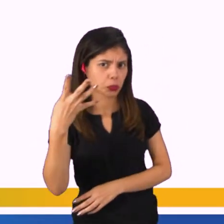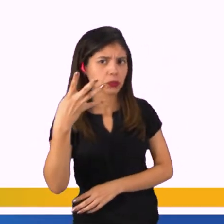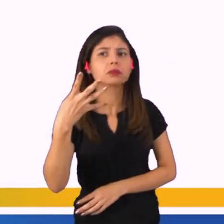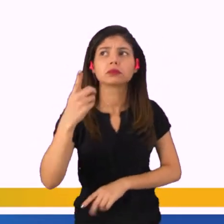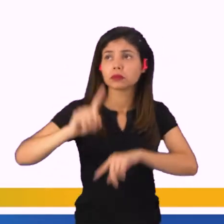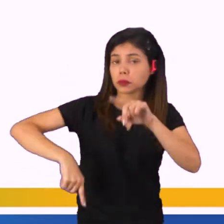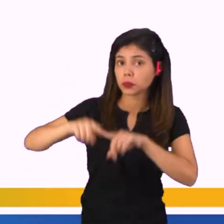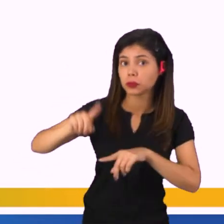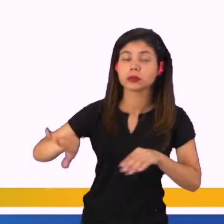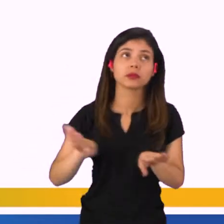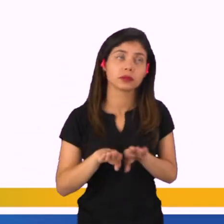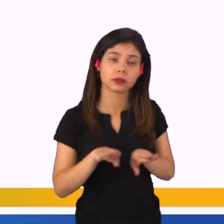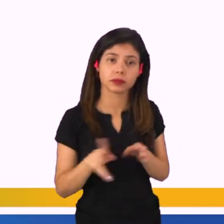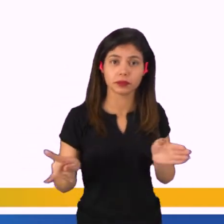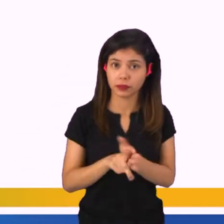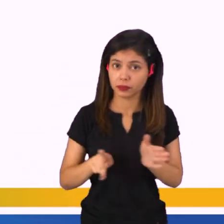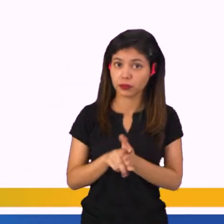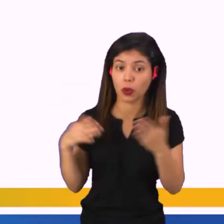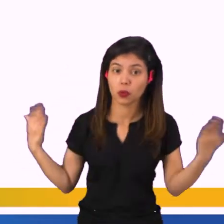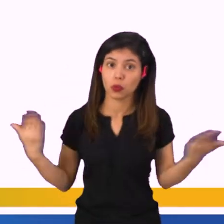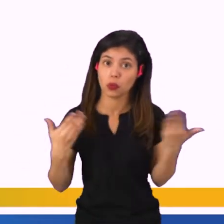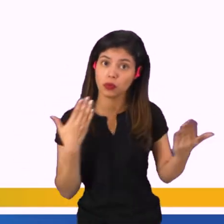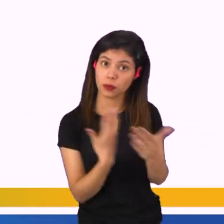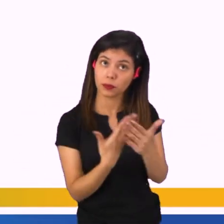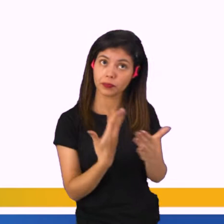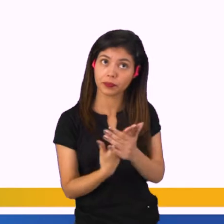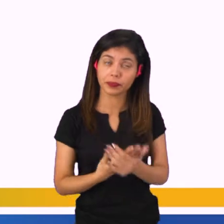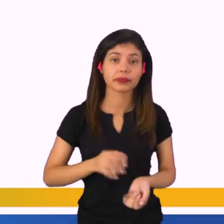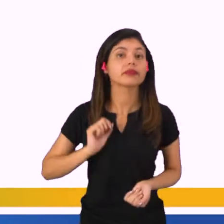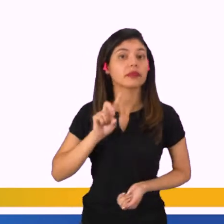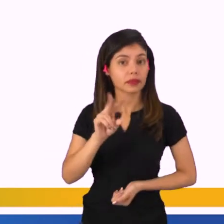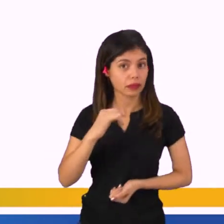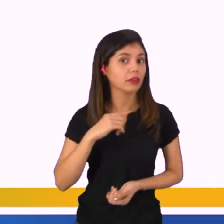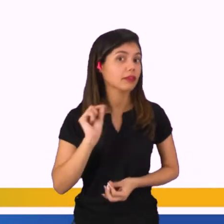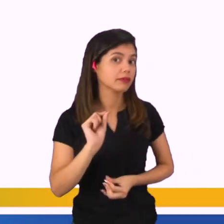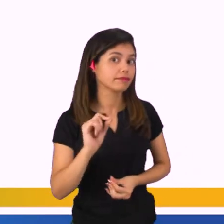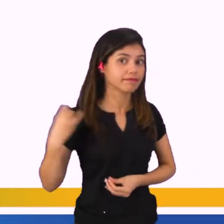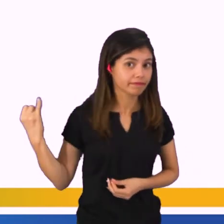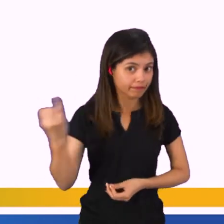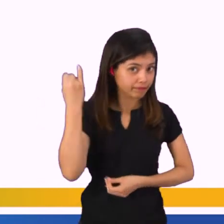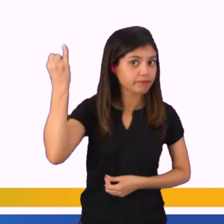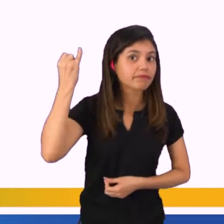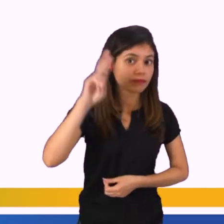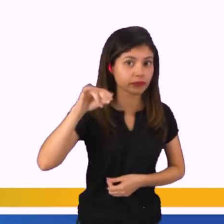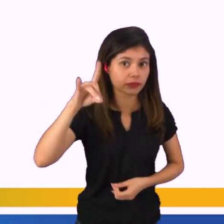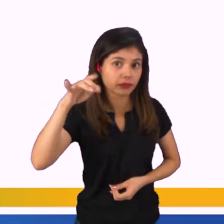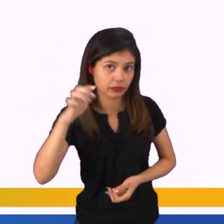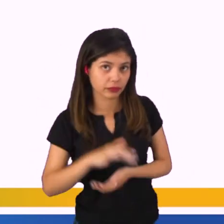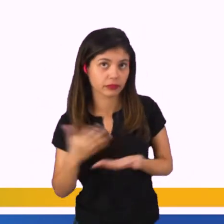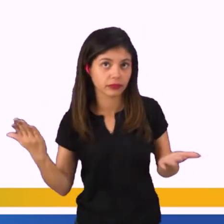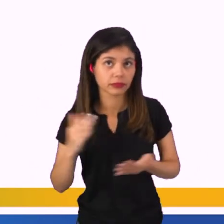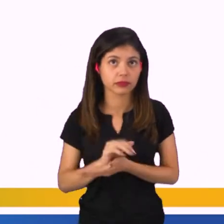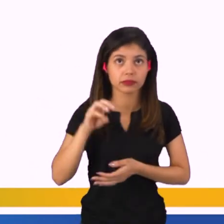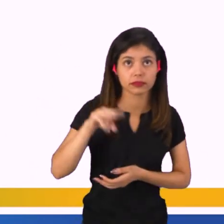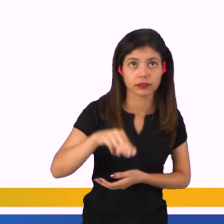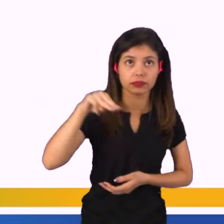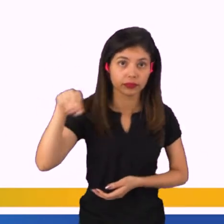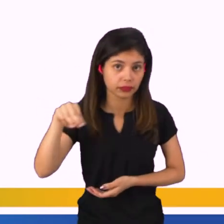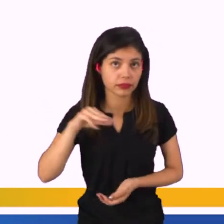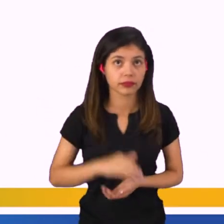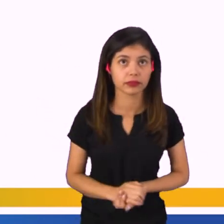de matéria. Então, hoje, na nossa aula, nós vamos estudar as principais unidades de massa, o